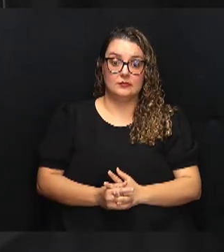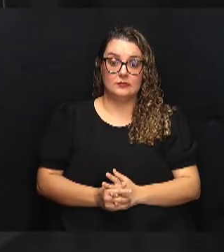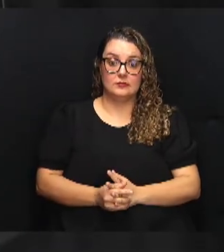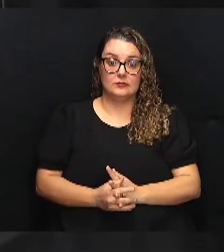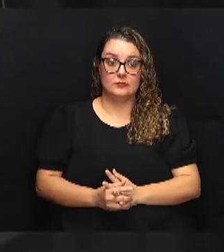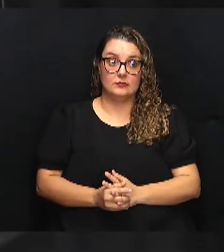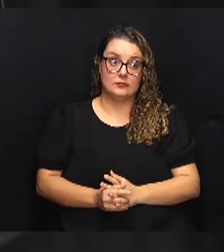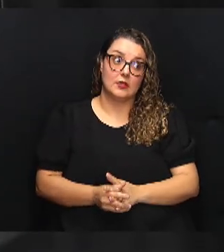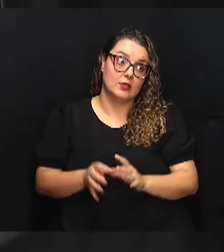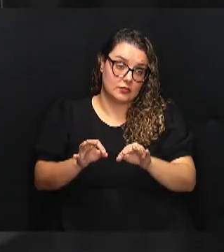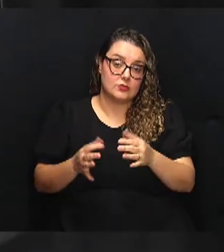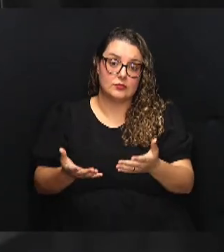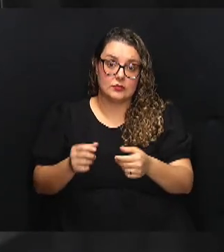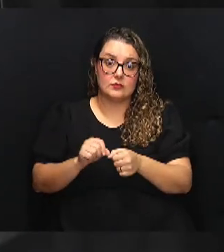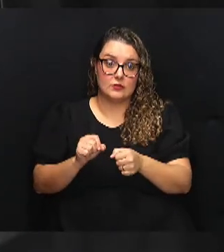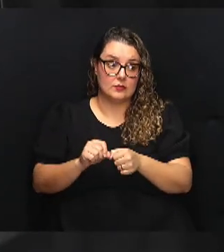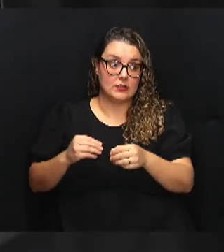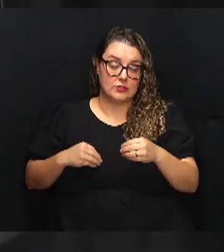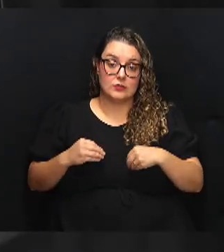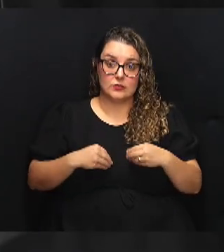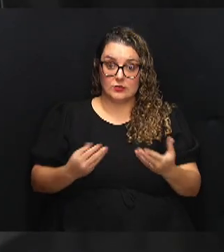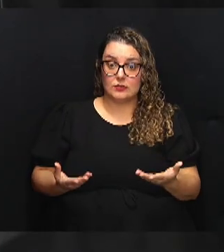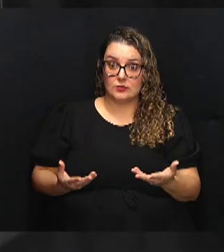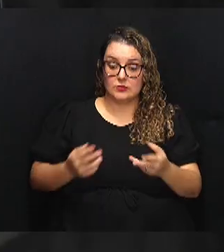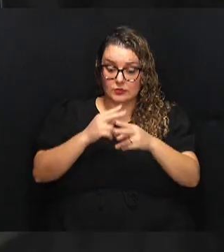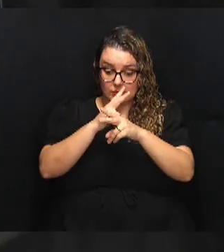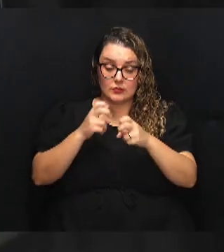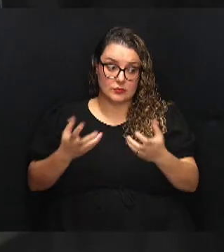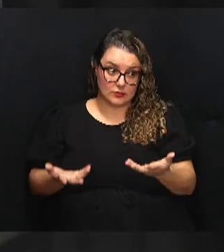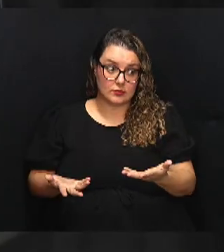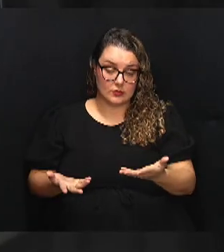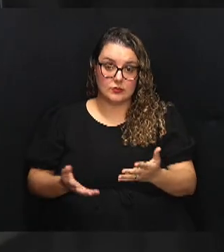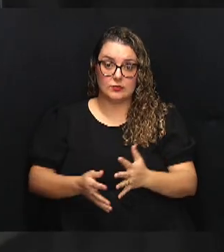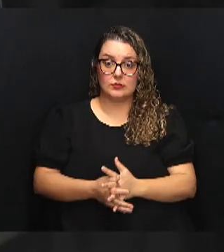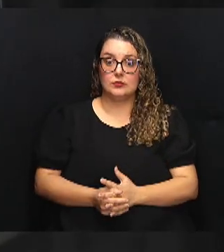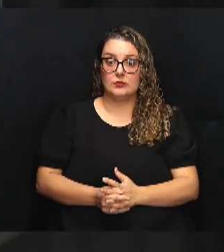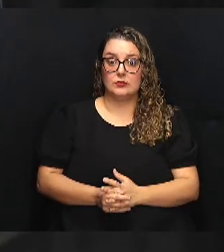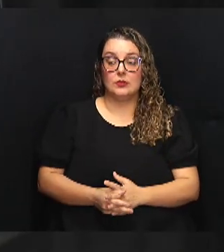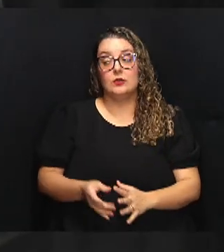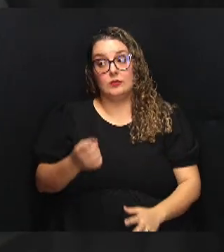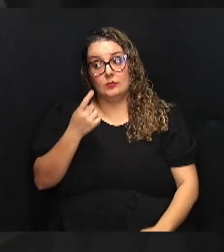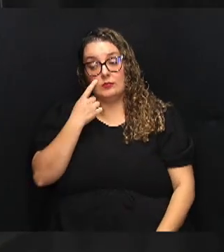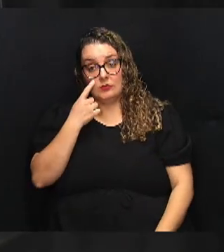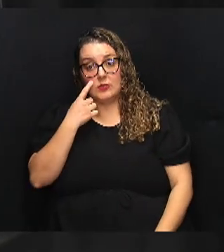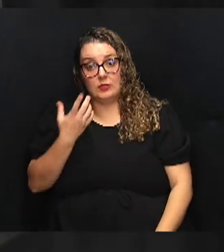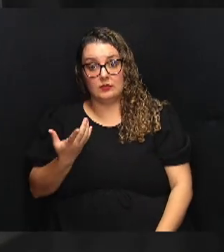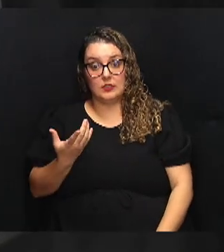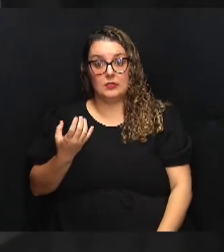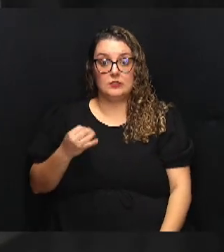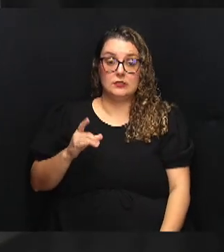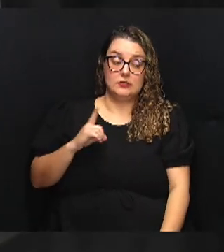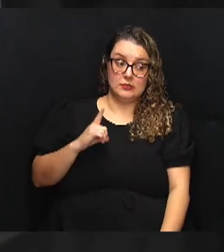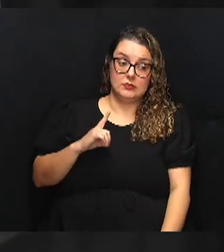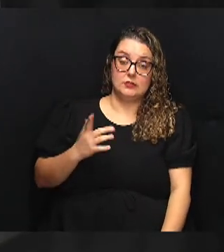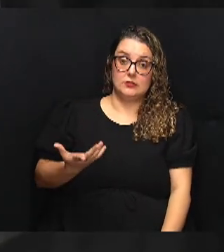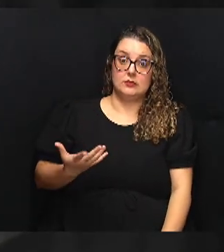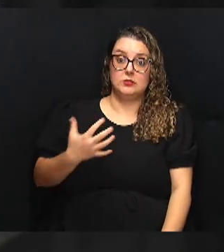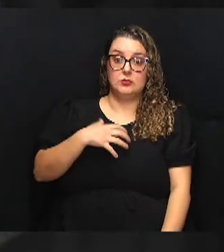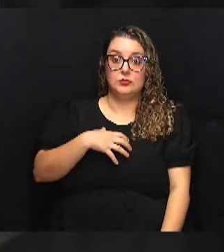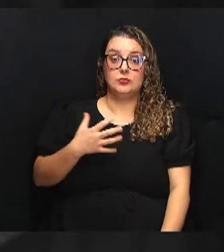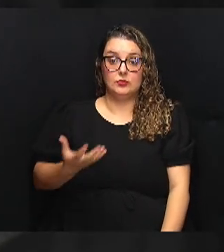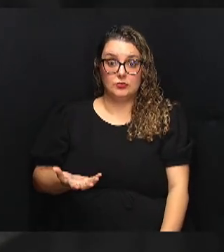tranquilo, nada mais justo que ela faça um exame toxicológico, né? Para ver se realmente ela tem aí as